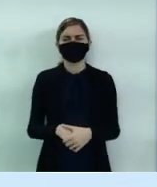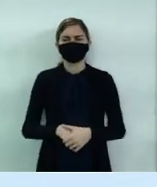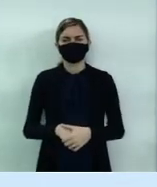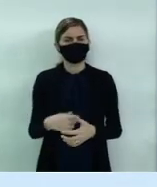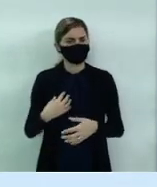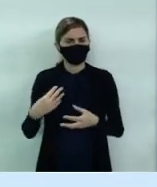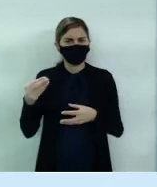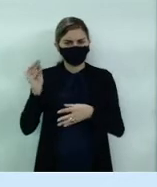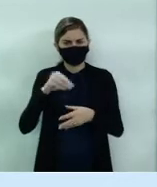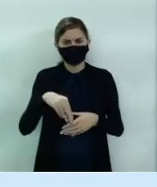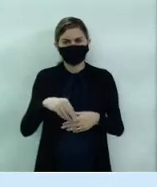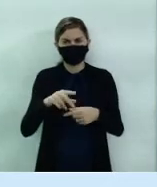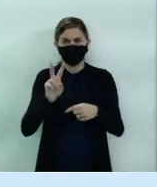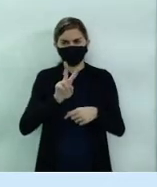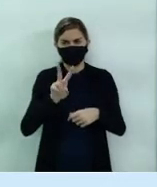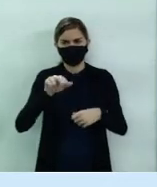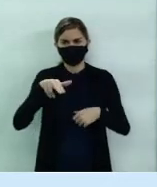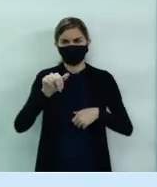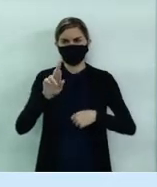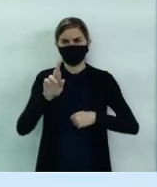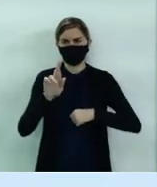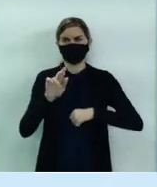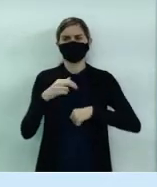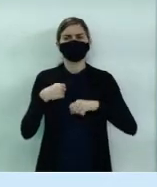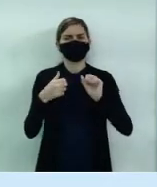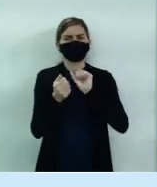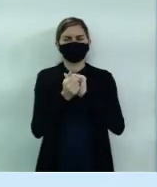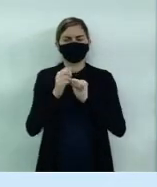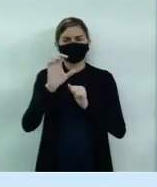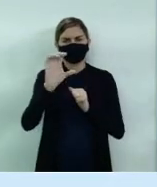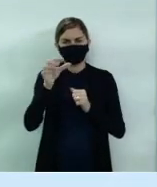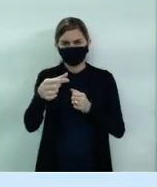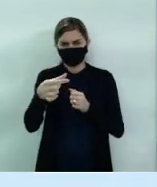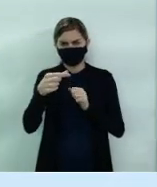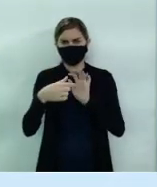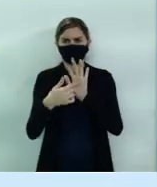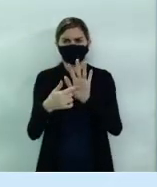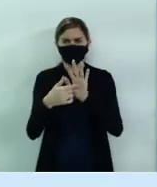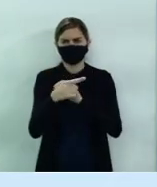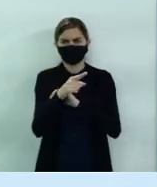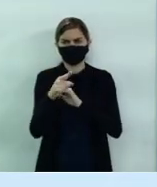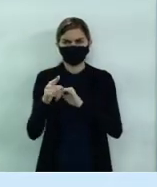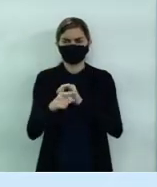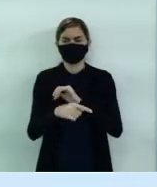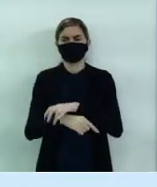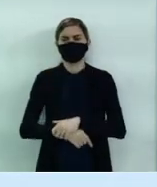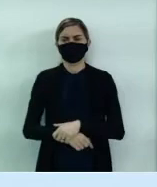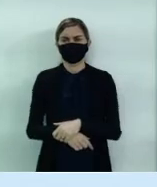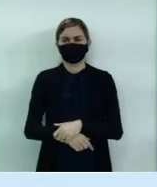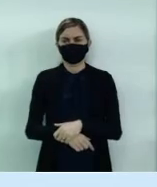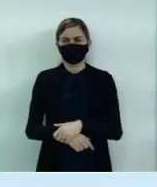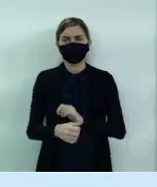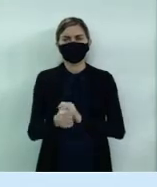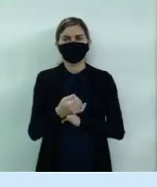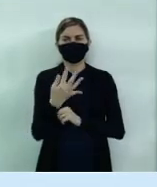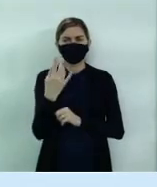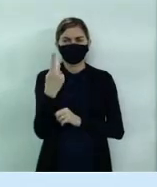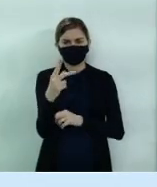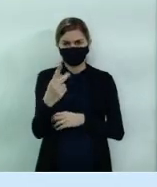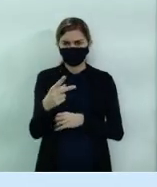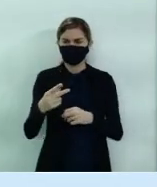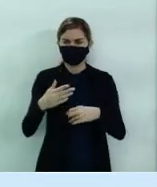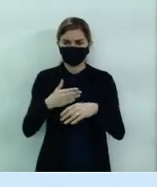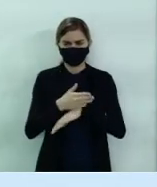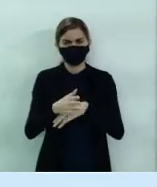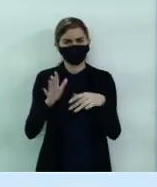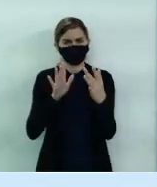Eu trouxe aqui o vinagre, mais o bicarbonato de sódio, para mostrar para vocês que quando ele entra